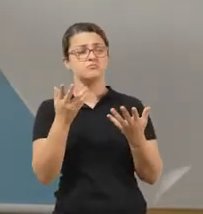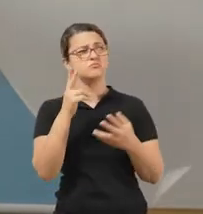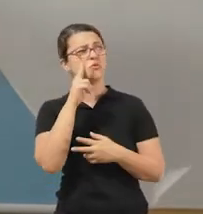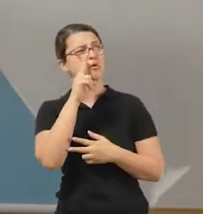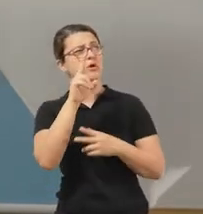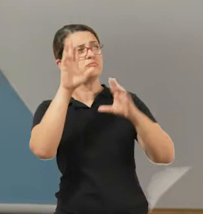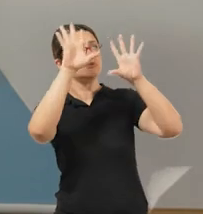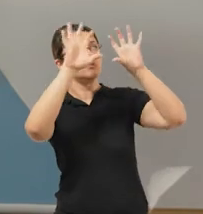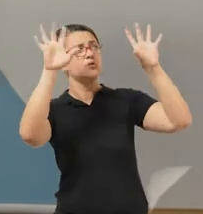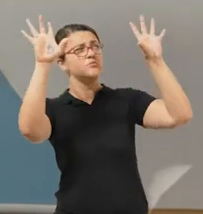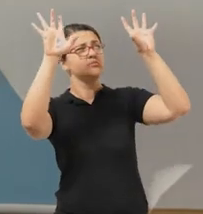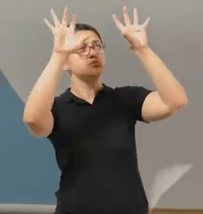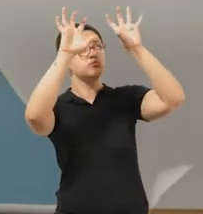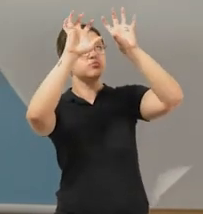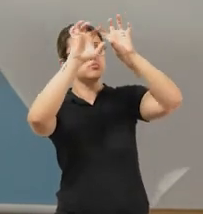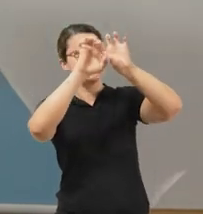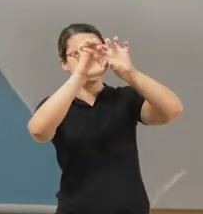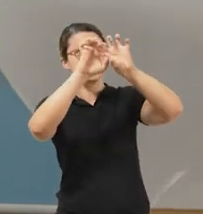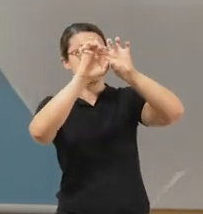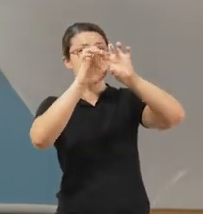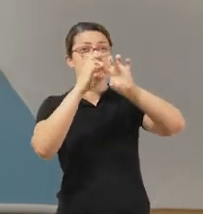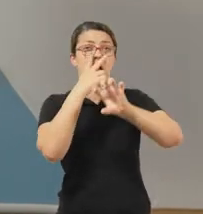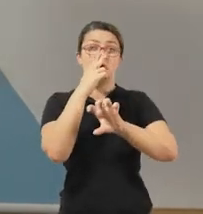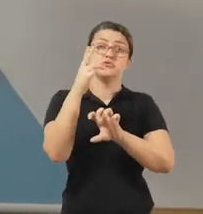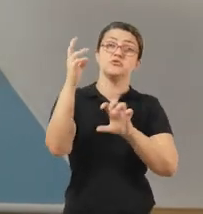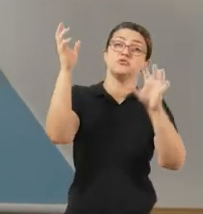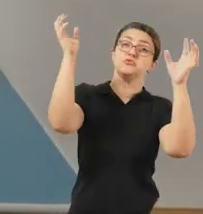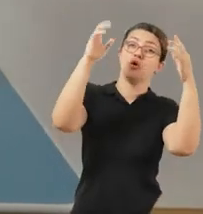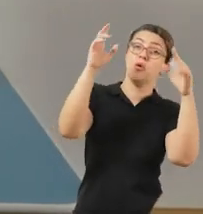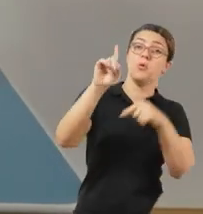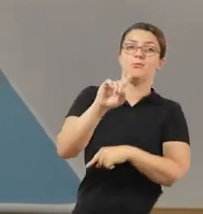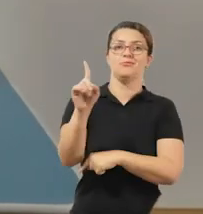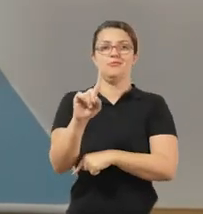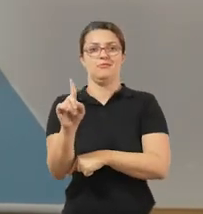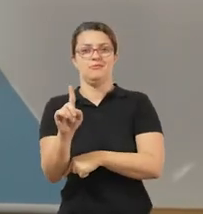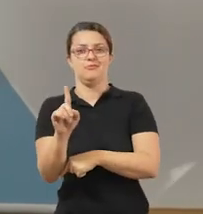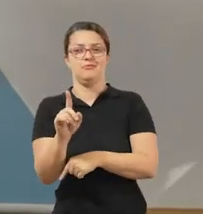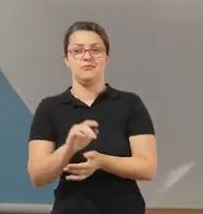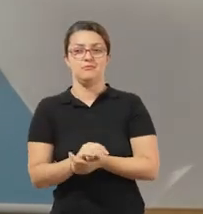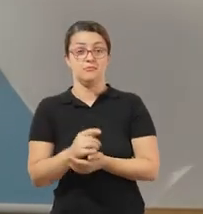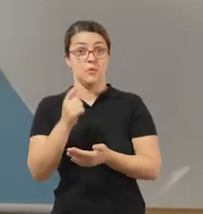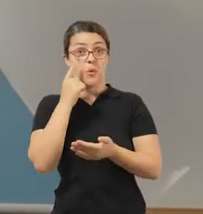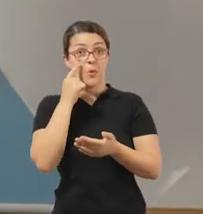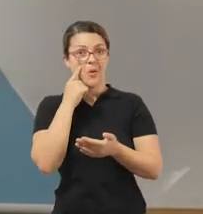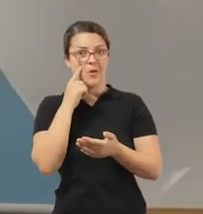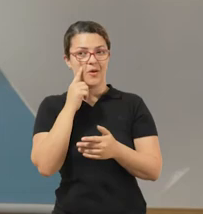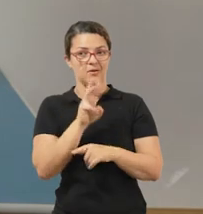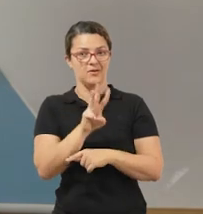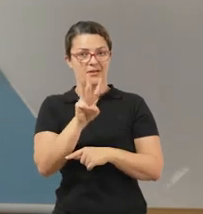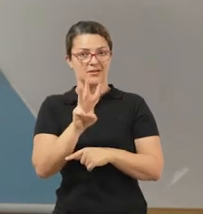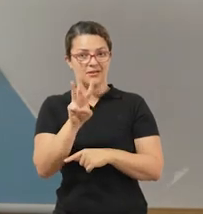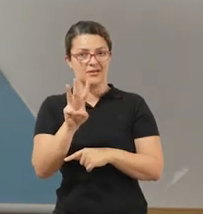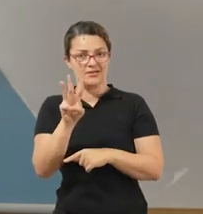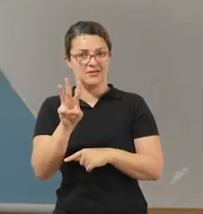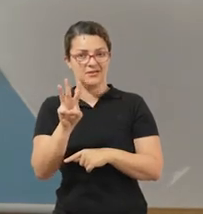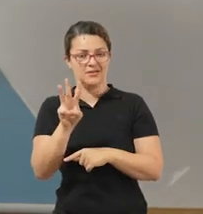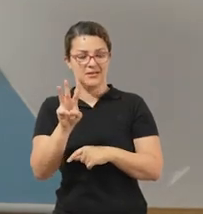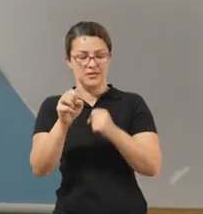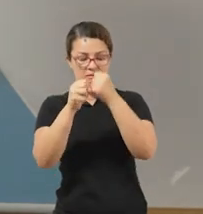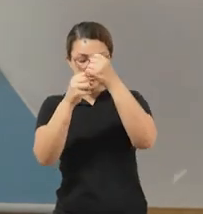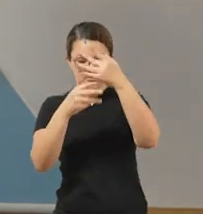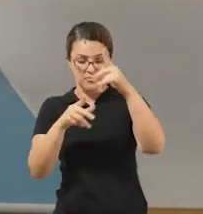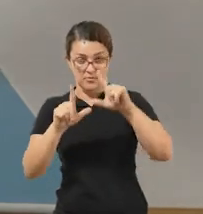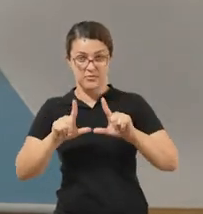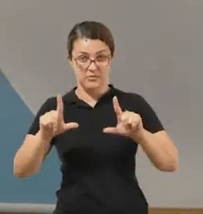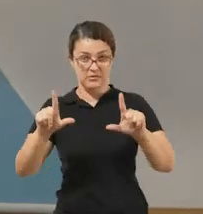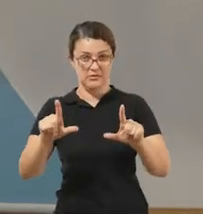não? Então é provável ou improvável, tá? Aqui, lá no link, vocês vão perceber que já tem essa lição lá, né?